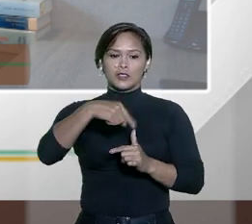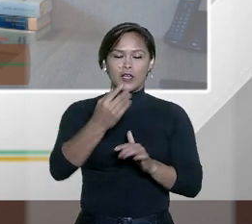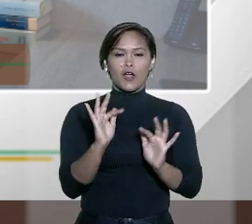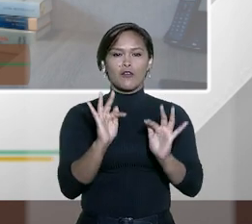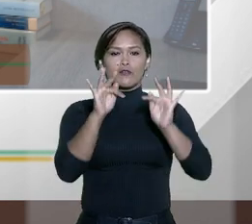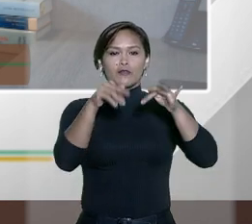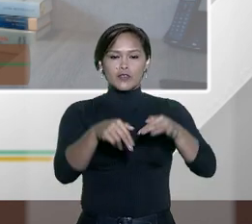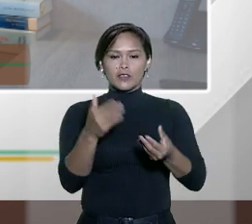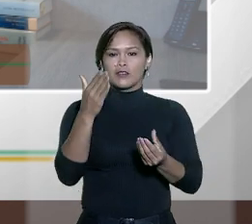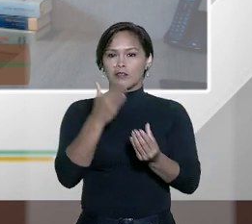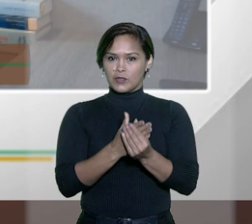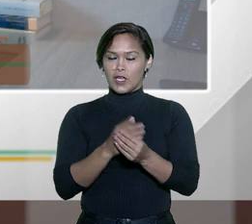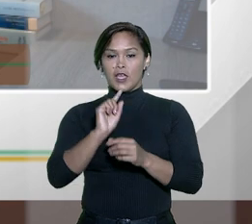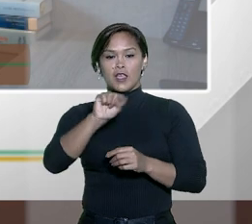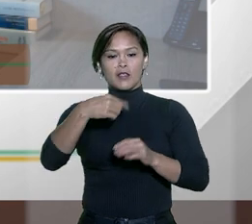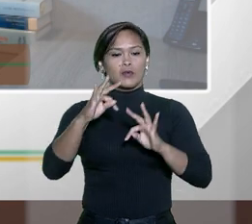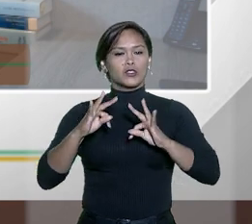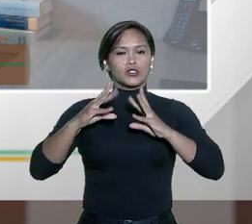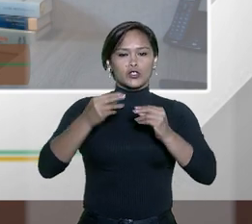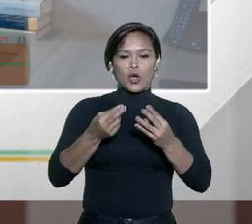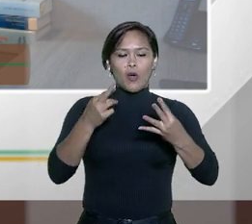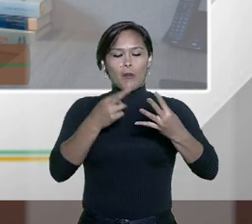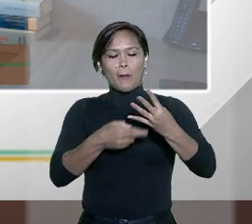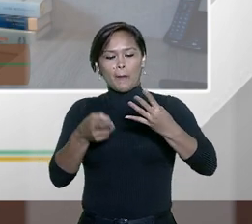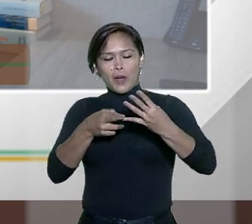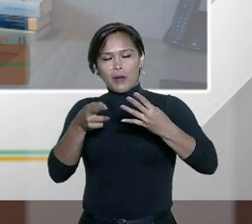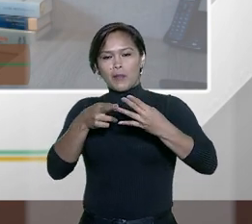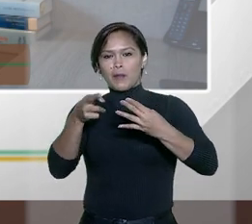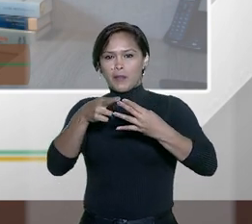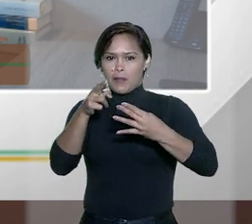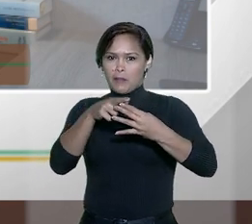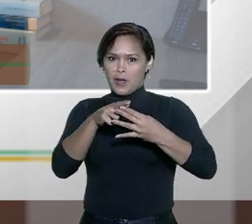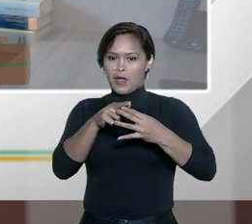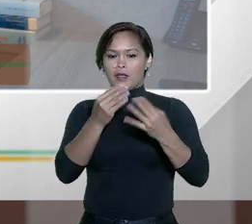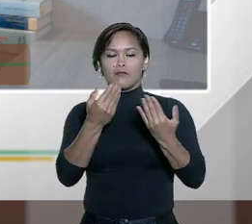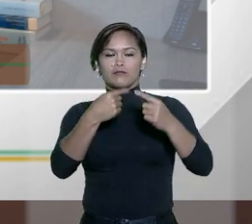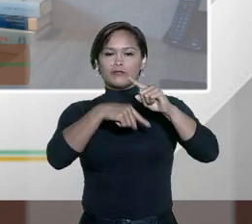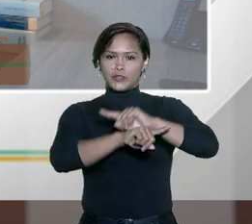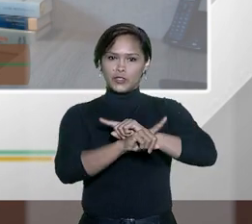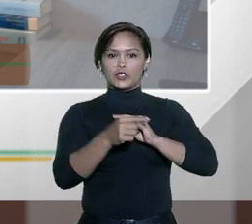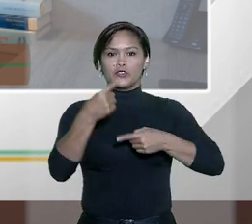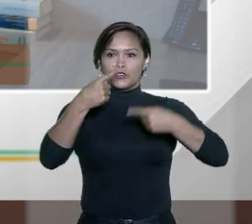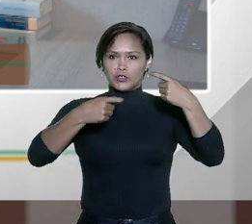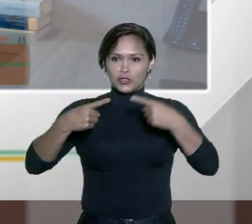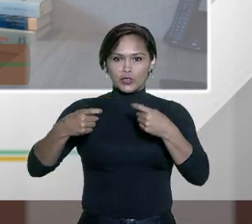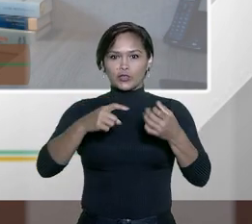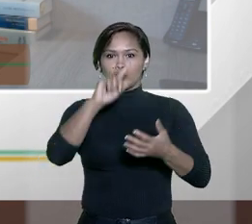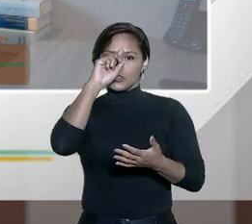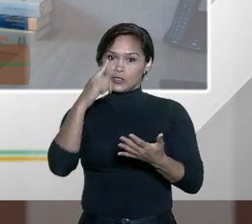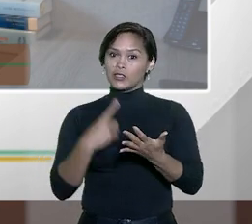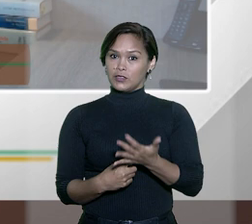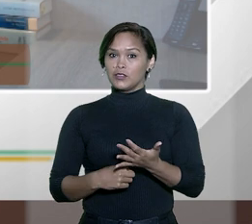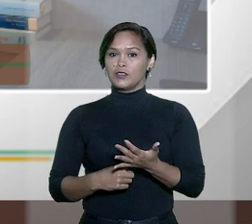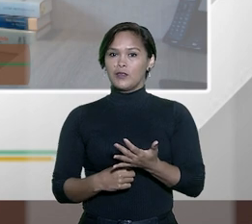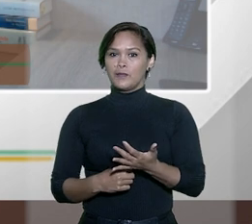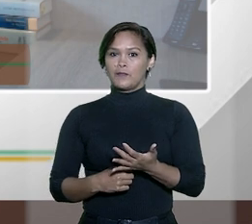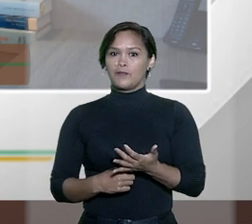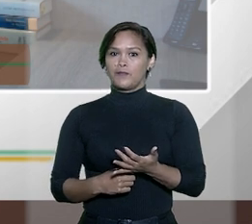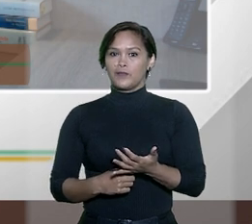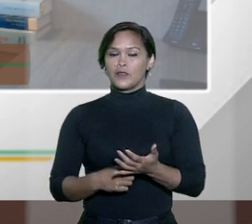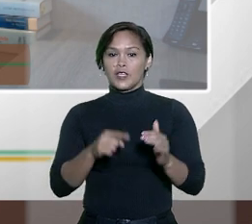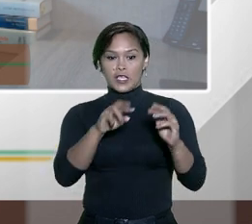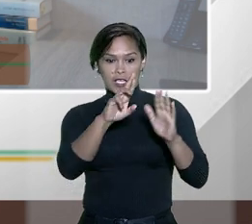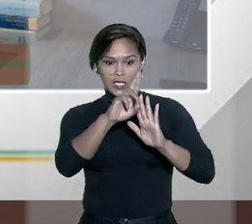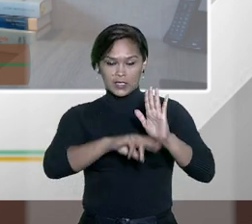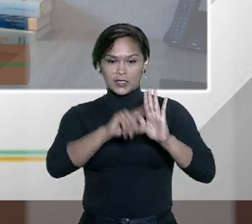do final do processo, depois que todos os recursos foram interpostos e discutidos e decididos, né? E